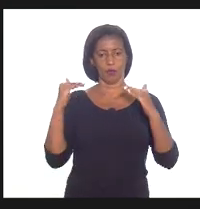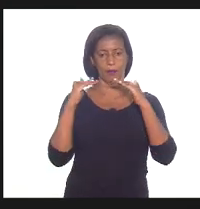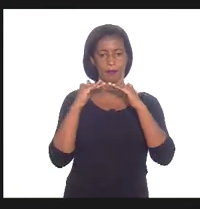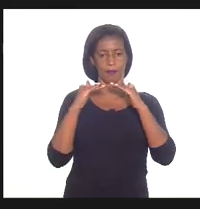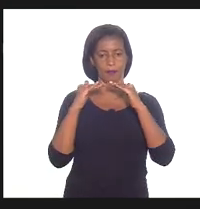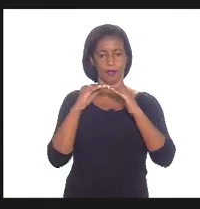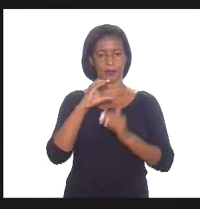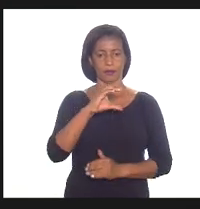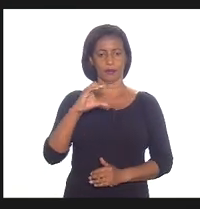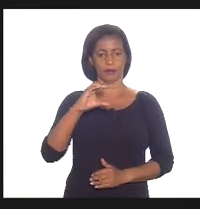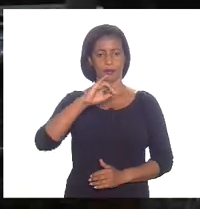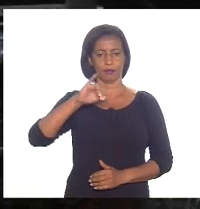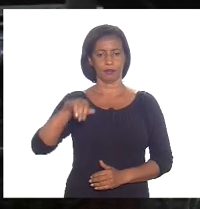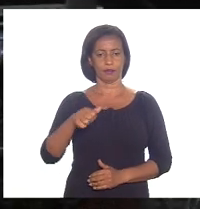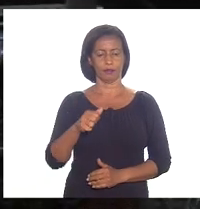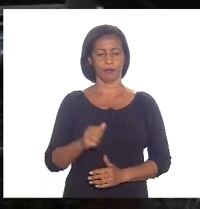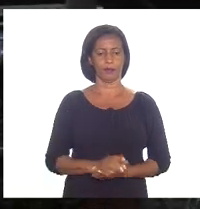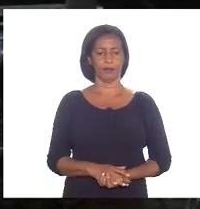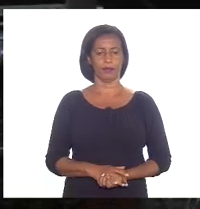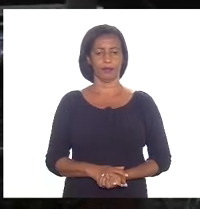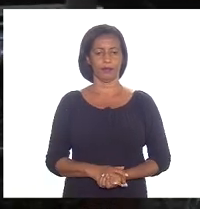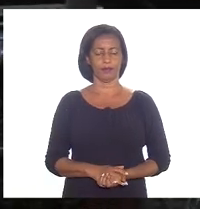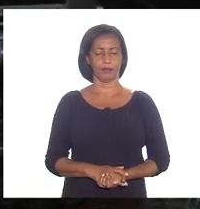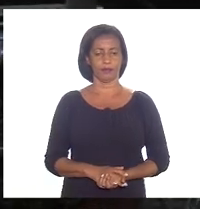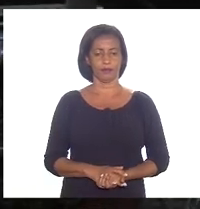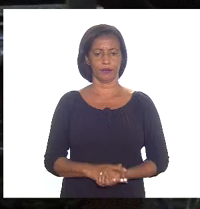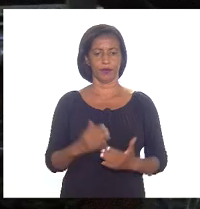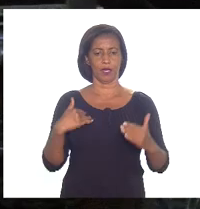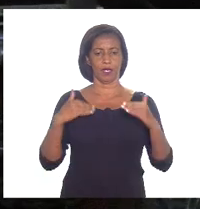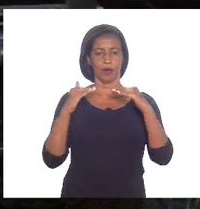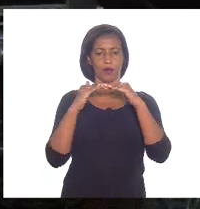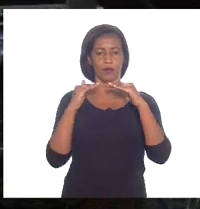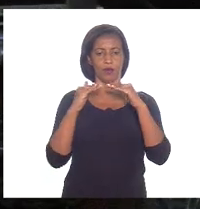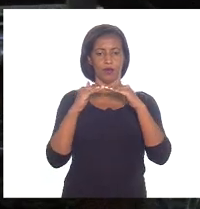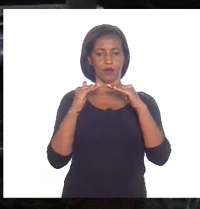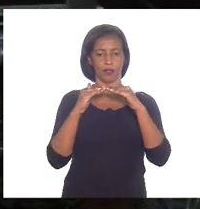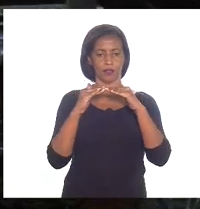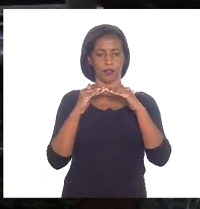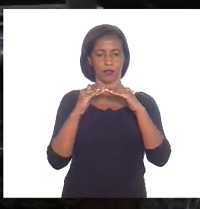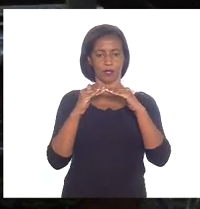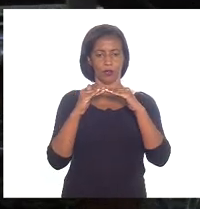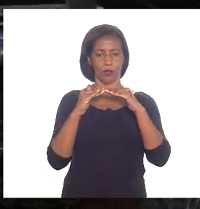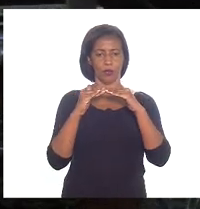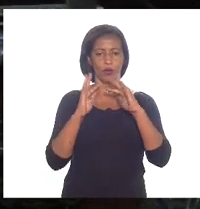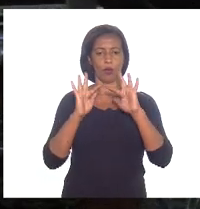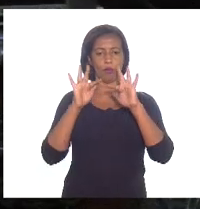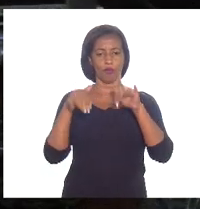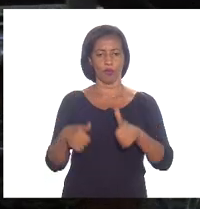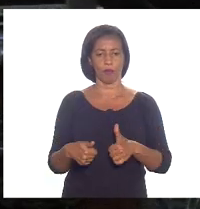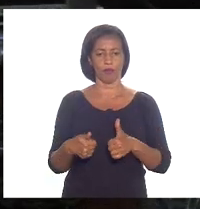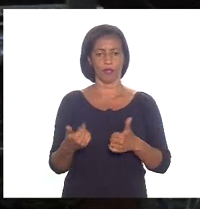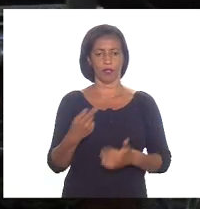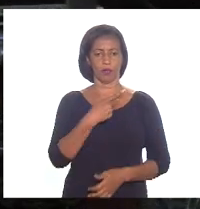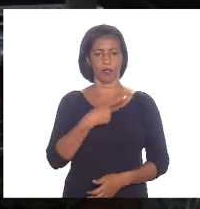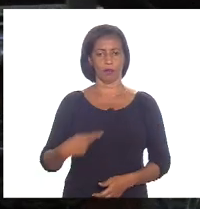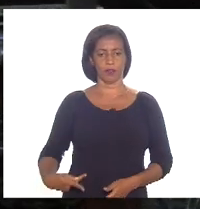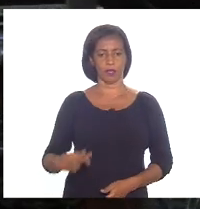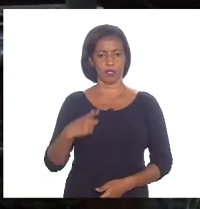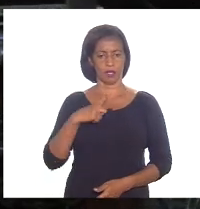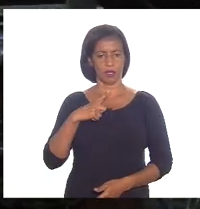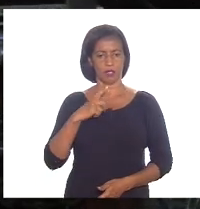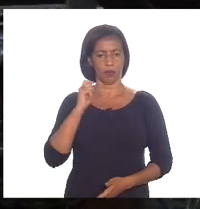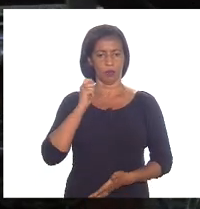CCJ. Os pareceres emitidos em votação substitutiva da CCJ com forma final que a presidência